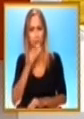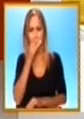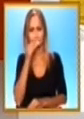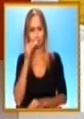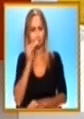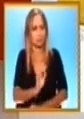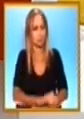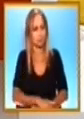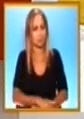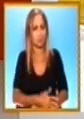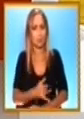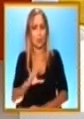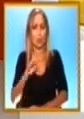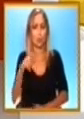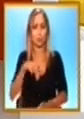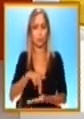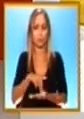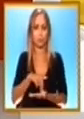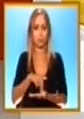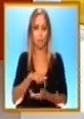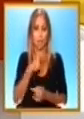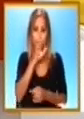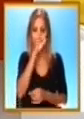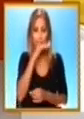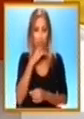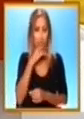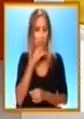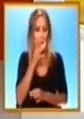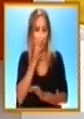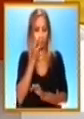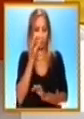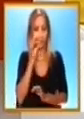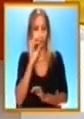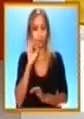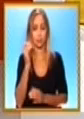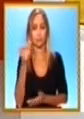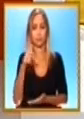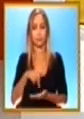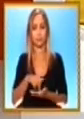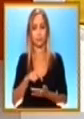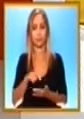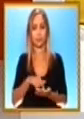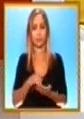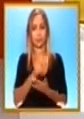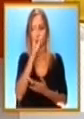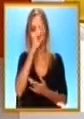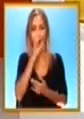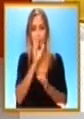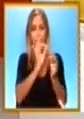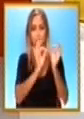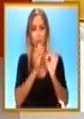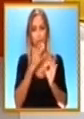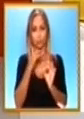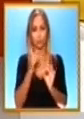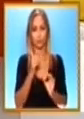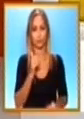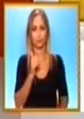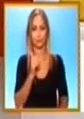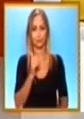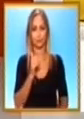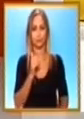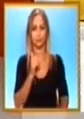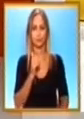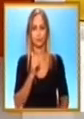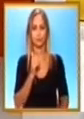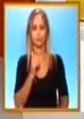caladinha. E estou no camarim nem pio. É verdade. Ninguém me ouve. Mas no palco... E tem sempre um camarim muito bonito. Nós vimos isso parecido assim. Tem a mania